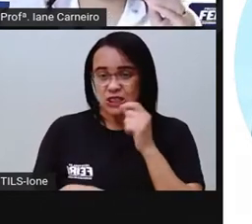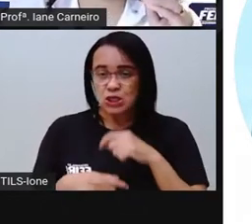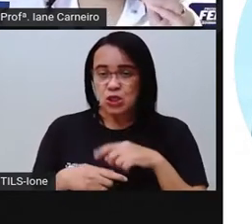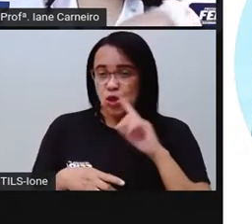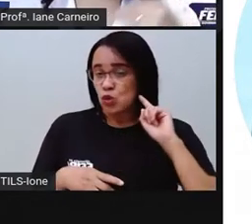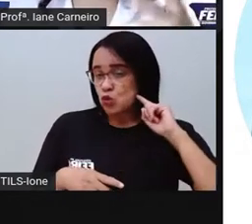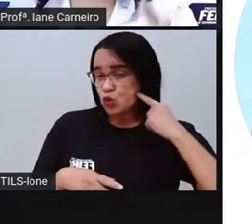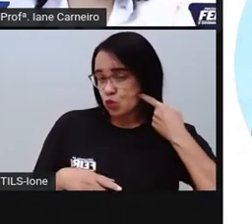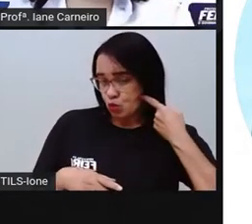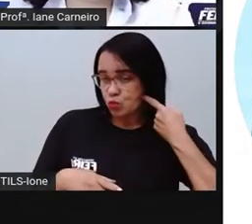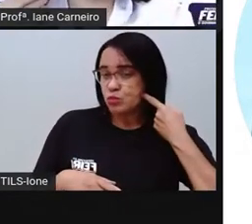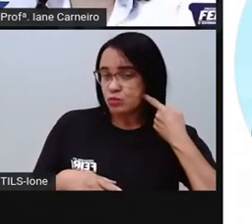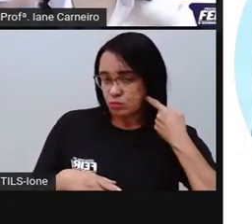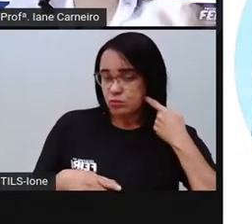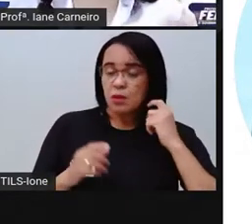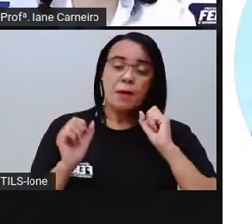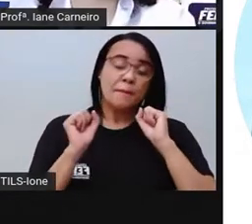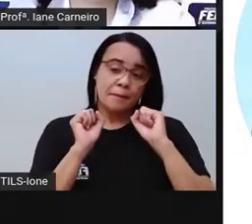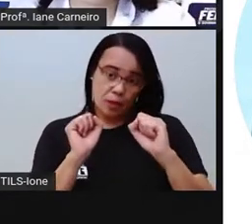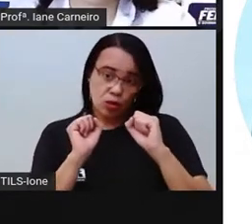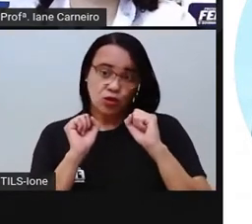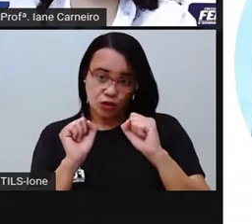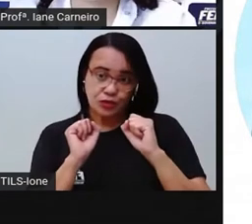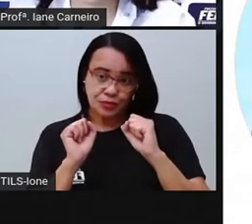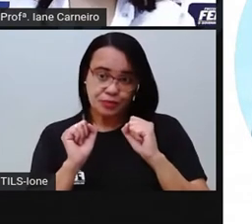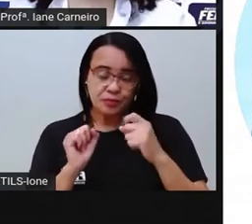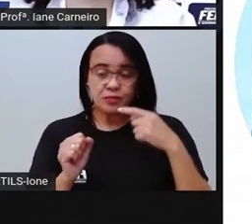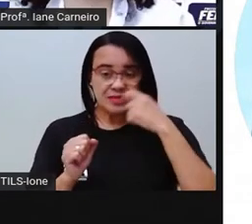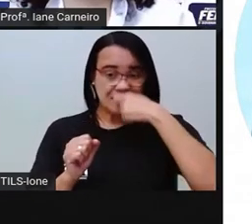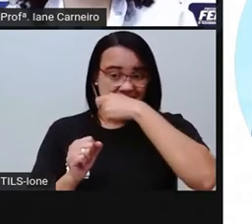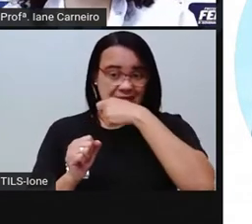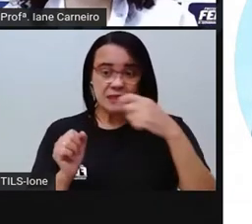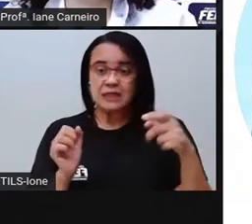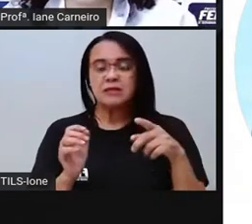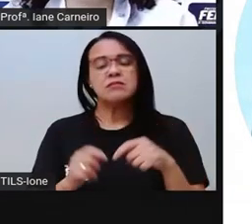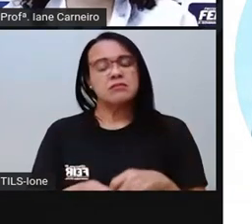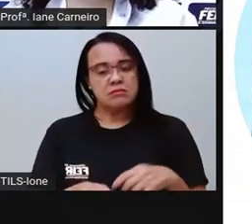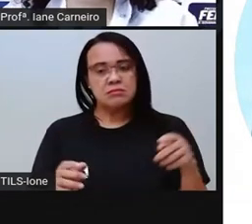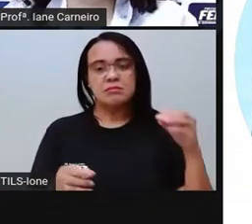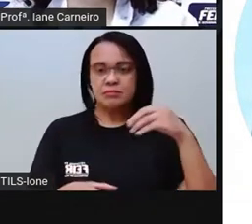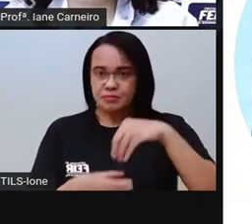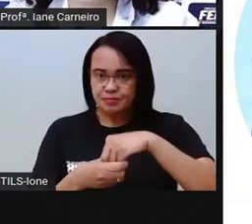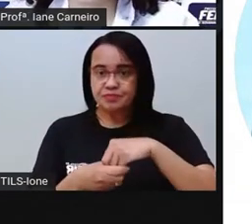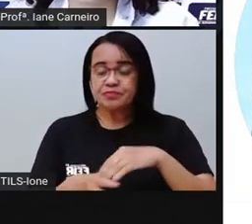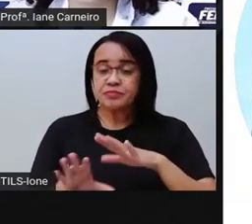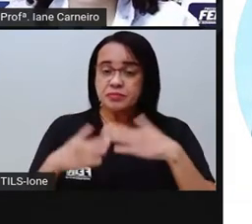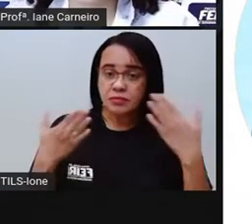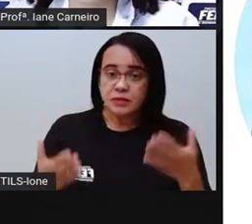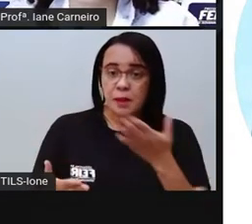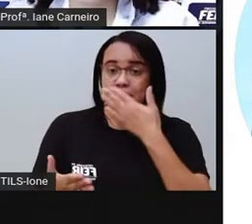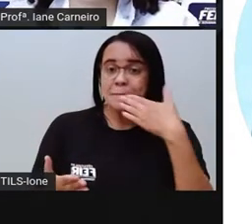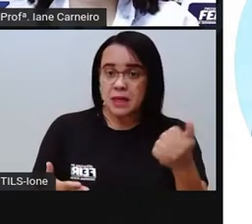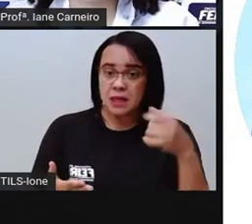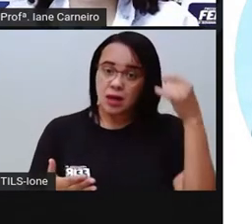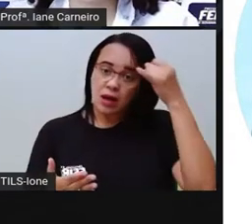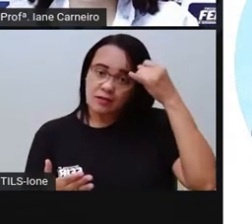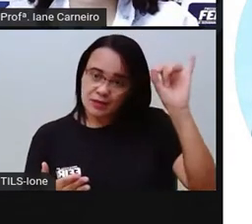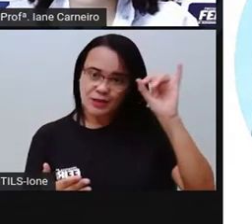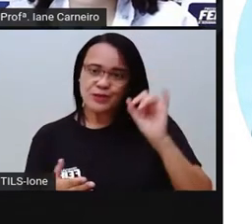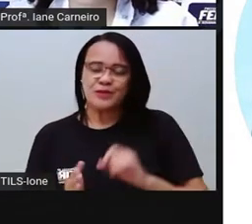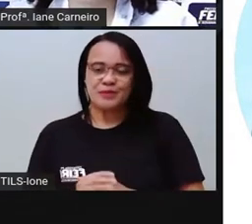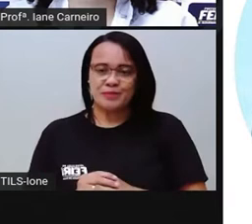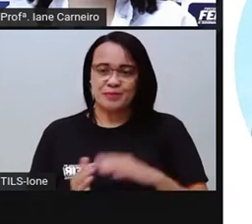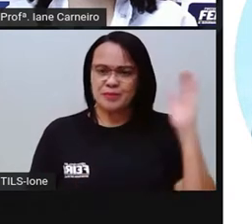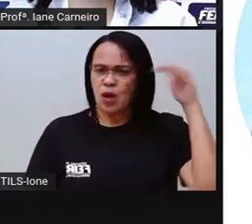que ficar no seu dente pode provocar cárie, certo? E na última estrofe, ó, o que que a gente precisa